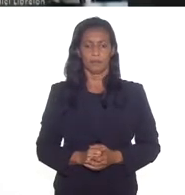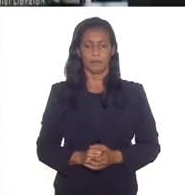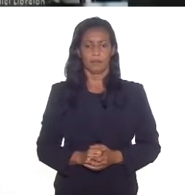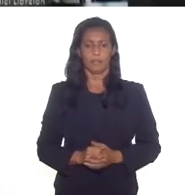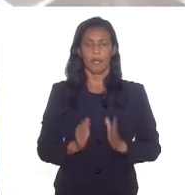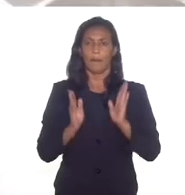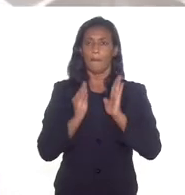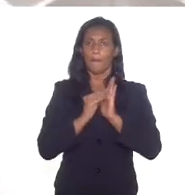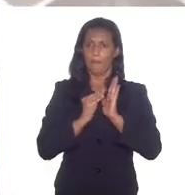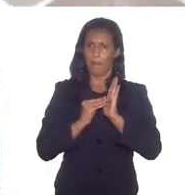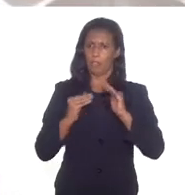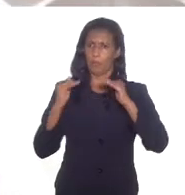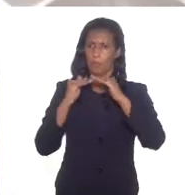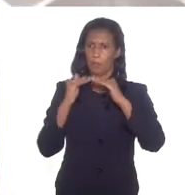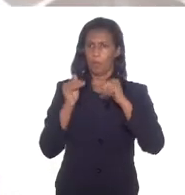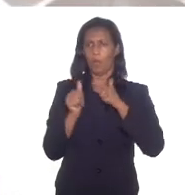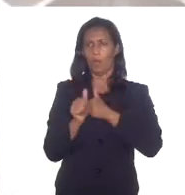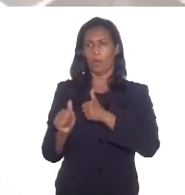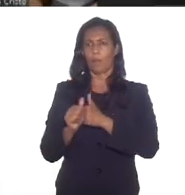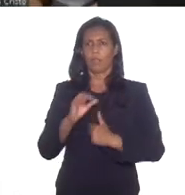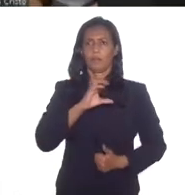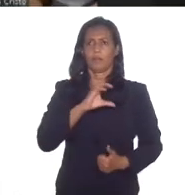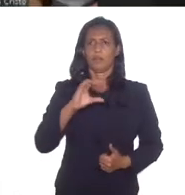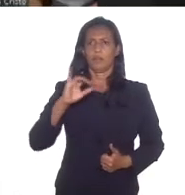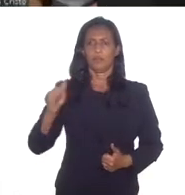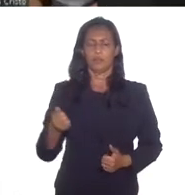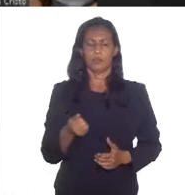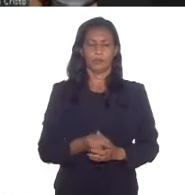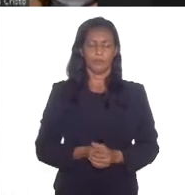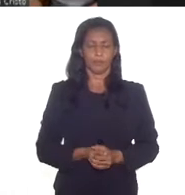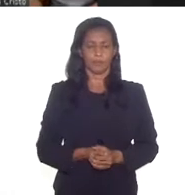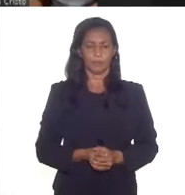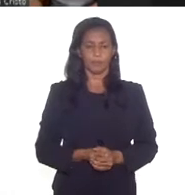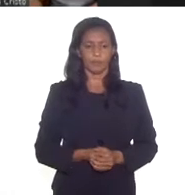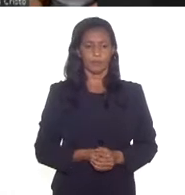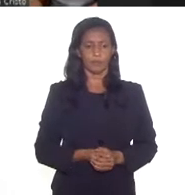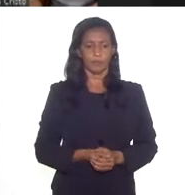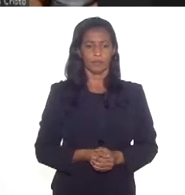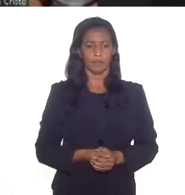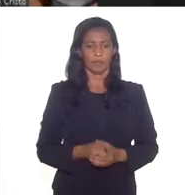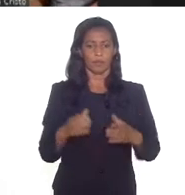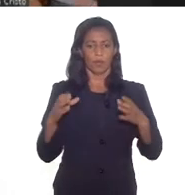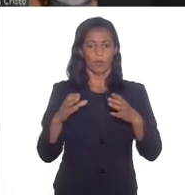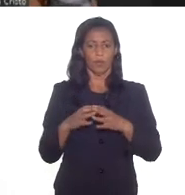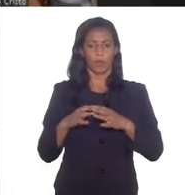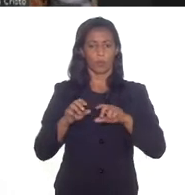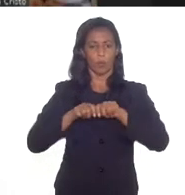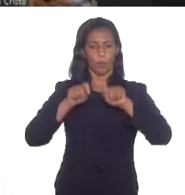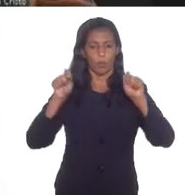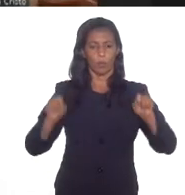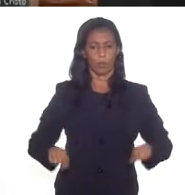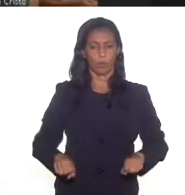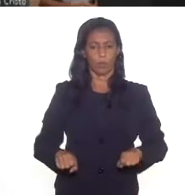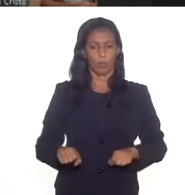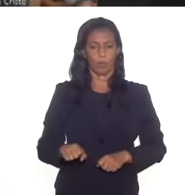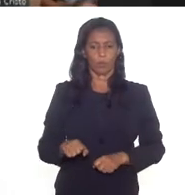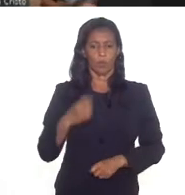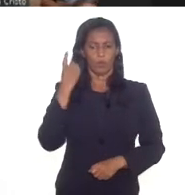Parecer favorável acompanhando a CCJ. Pela Comissão de Servidores Públicos, deputado Rodrigo Amorim.